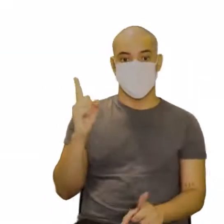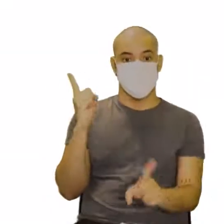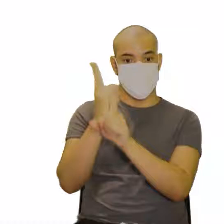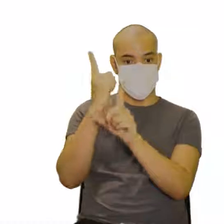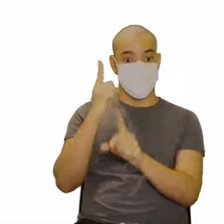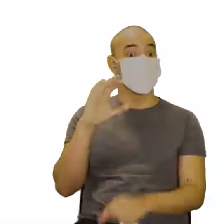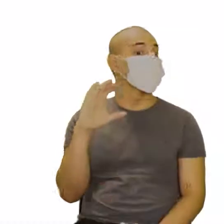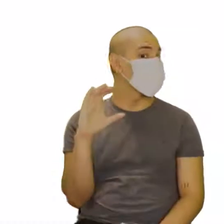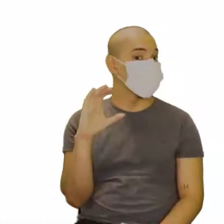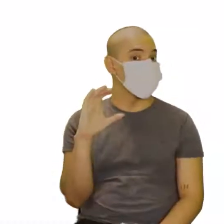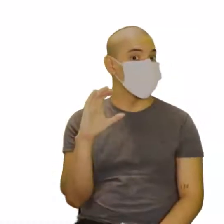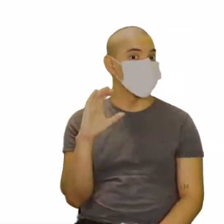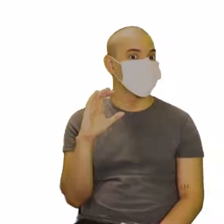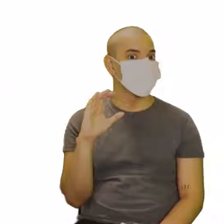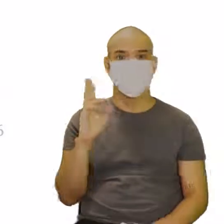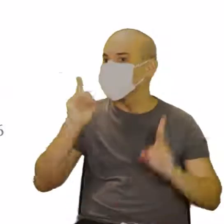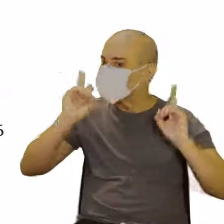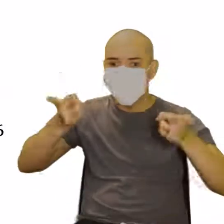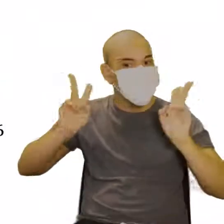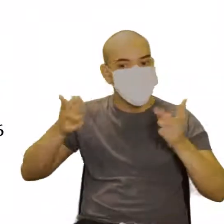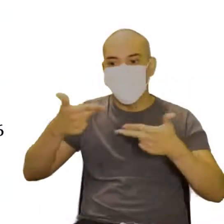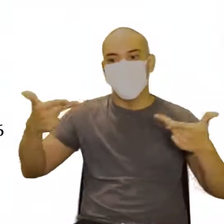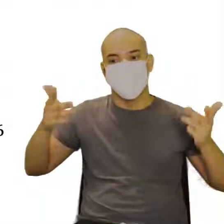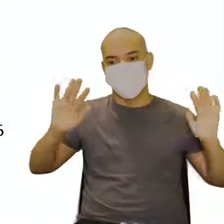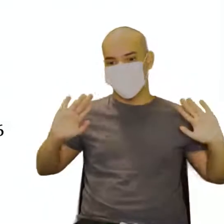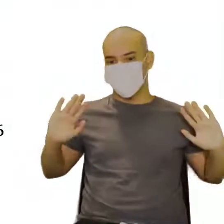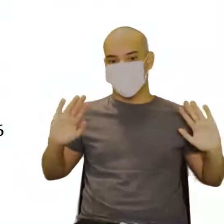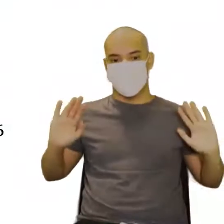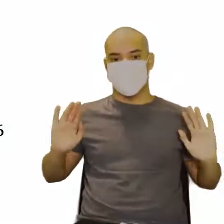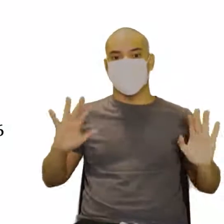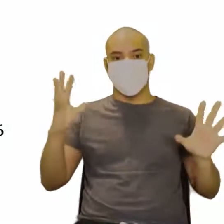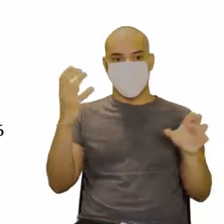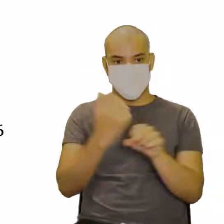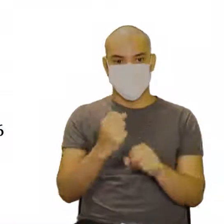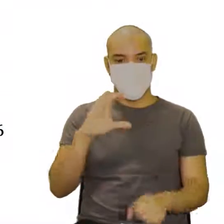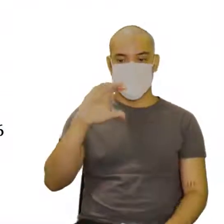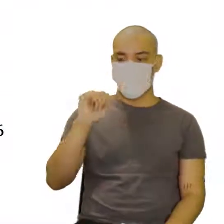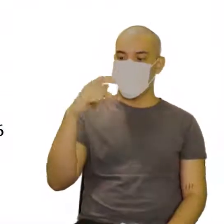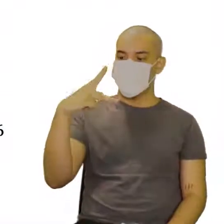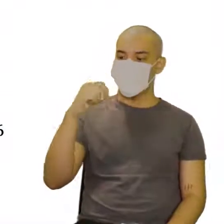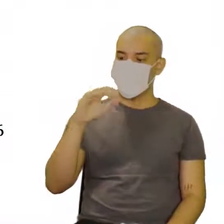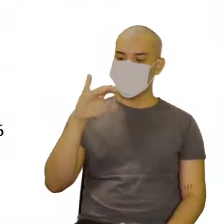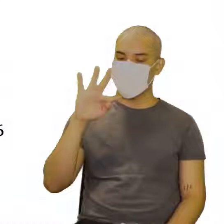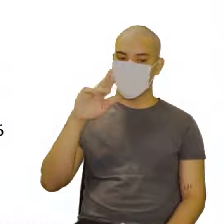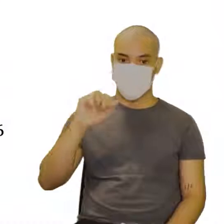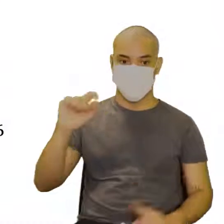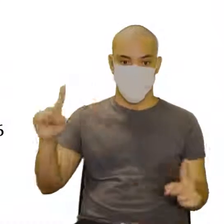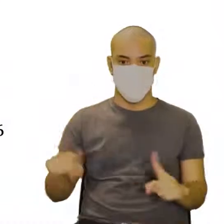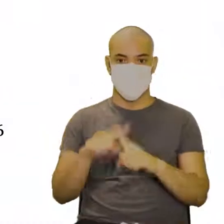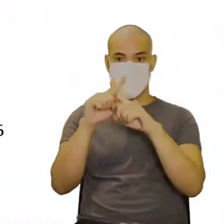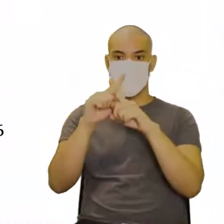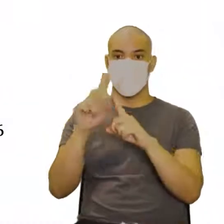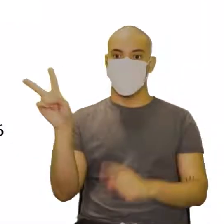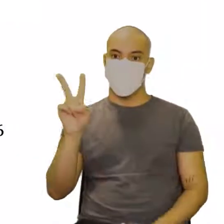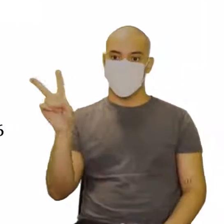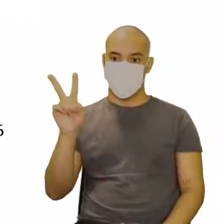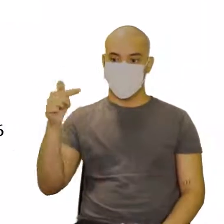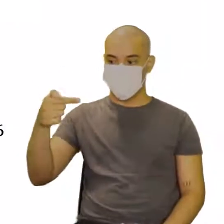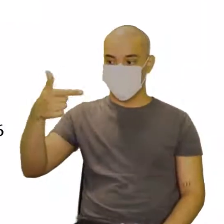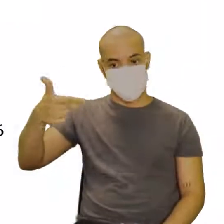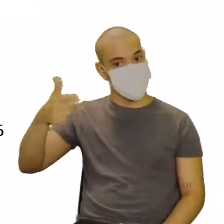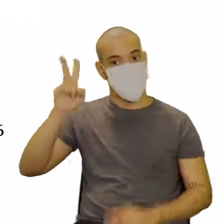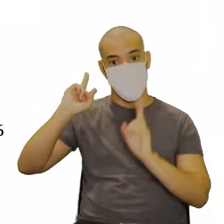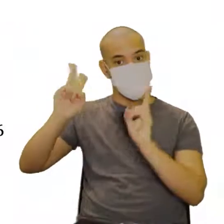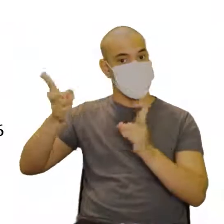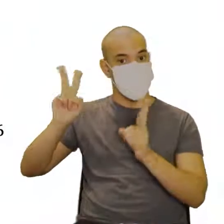E para C, adivinha? A mesma coisa. Você pega a capacitância, multiplica pela voltagem, que é a mesma, porque